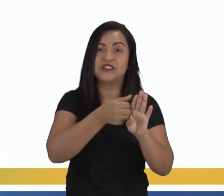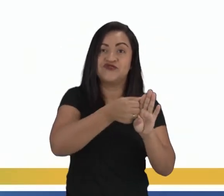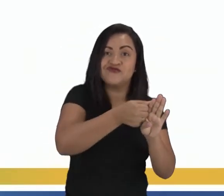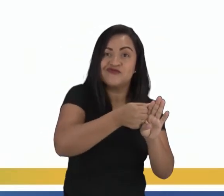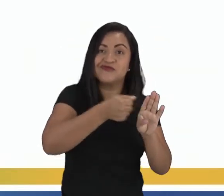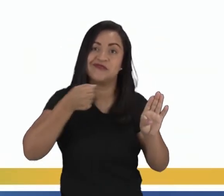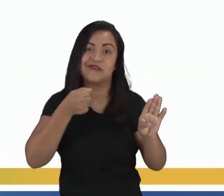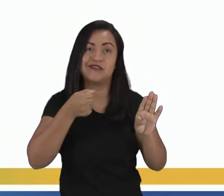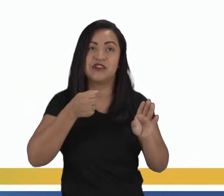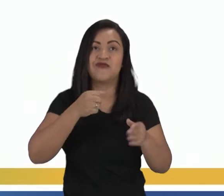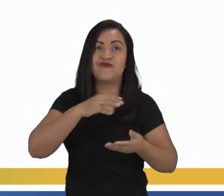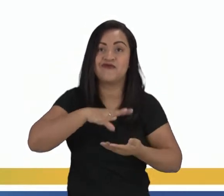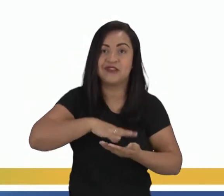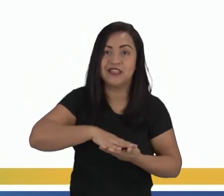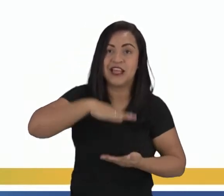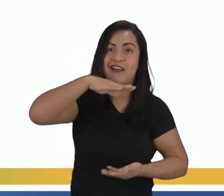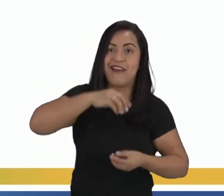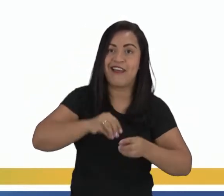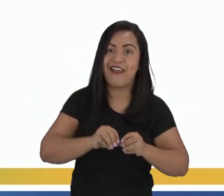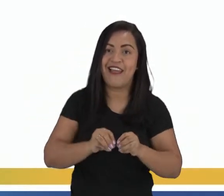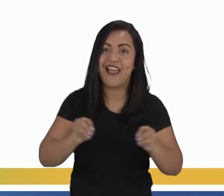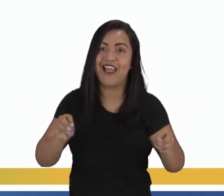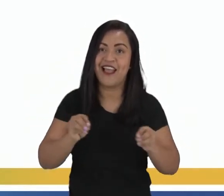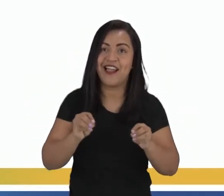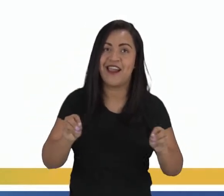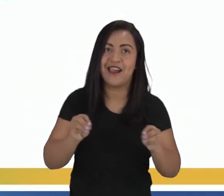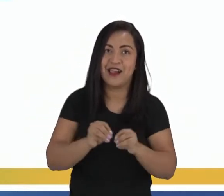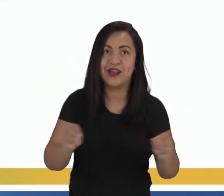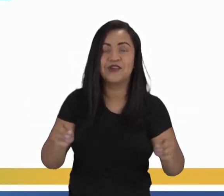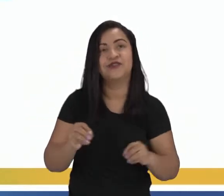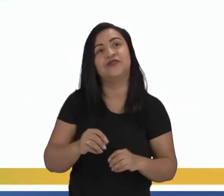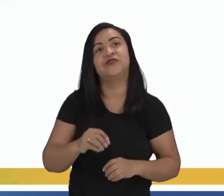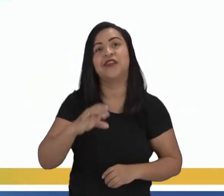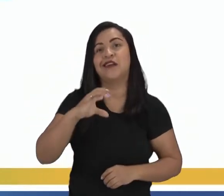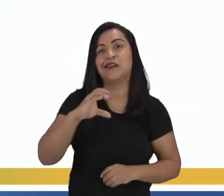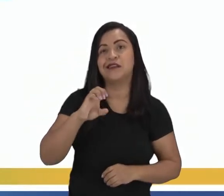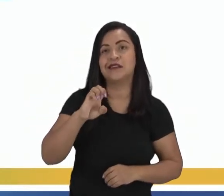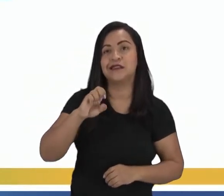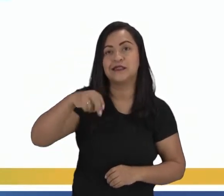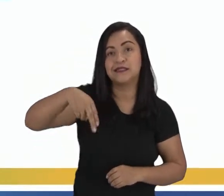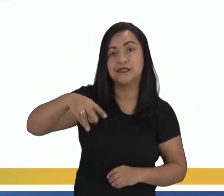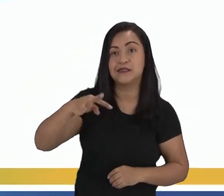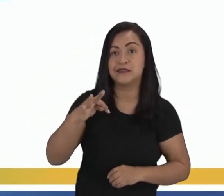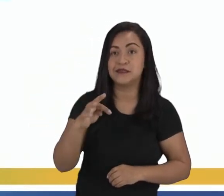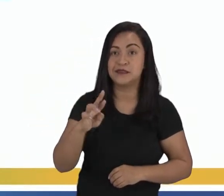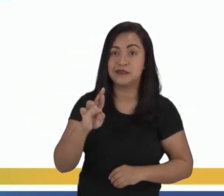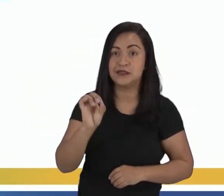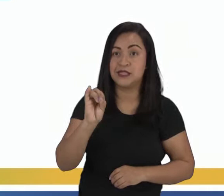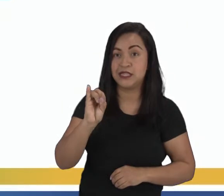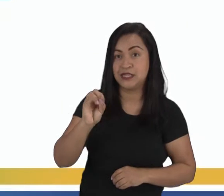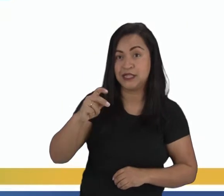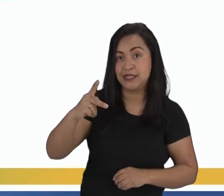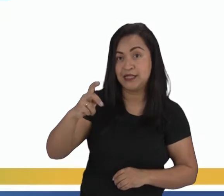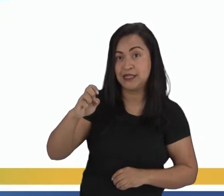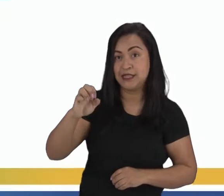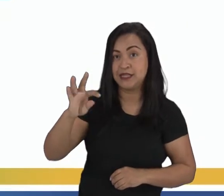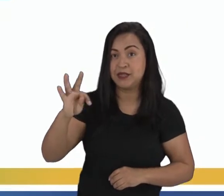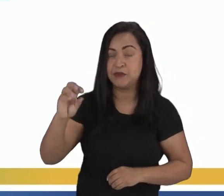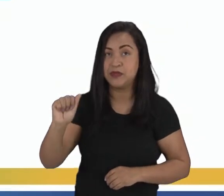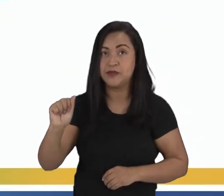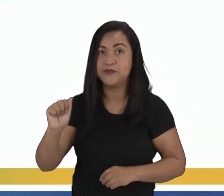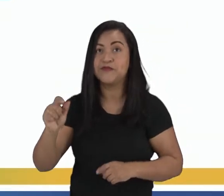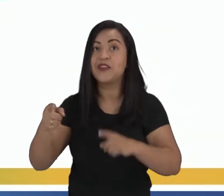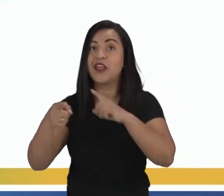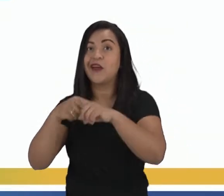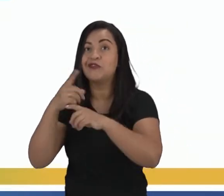força elástica, força de atrito e a força centrípeta. Para as forças sem contato ou forças de campo, nós temos